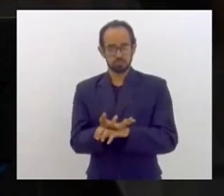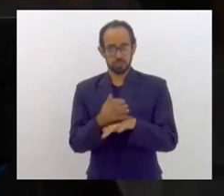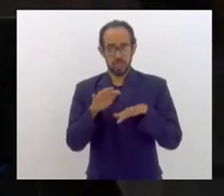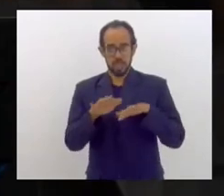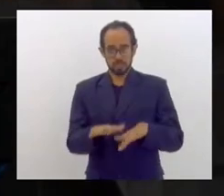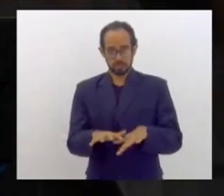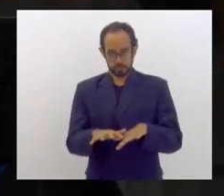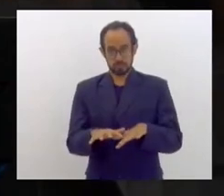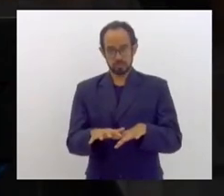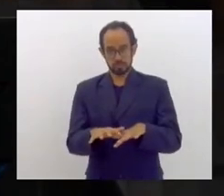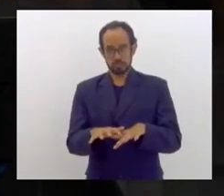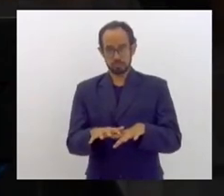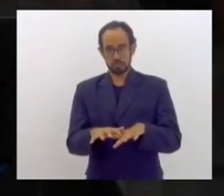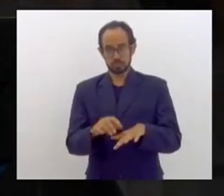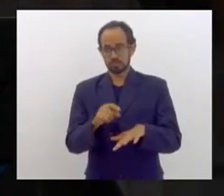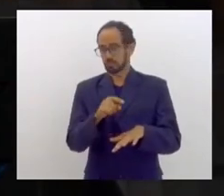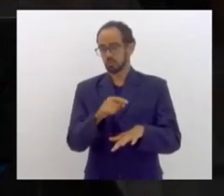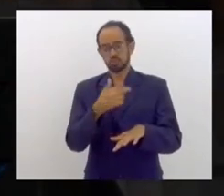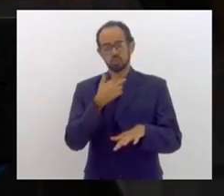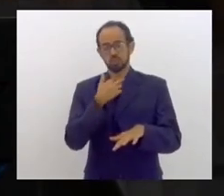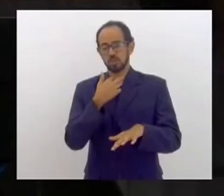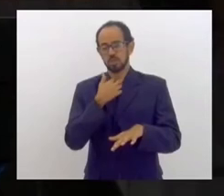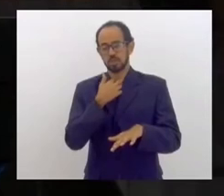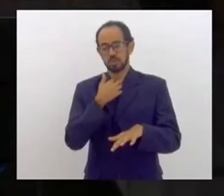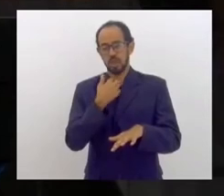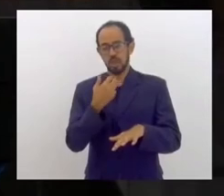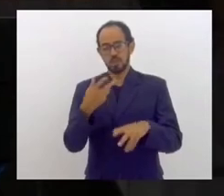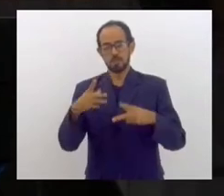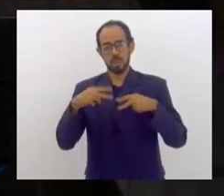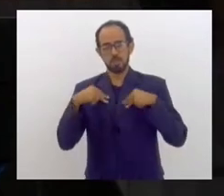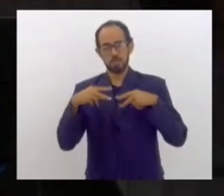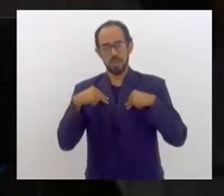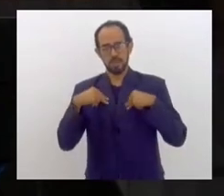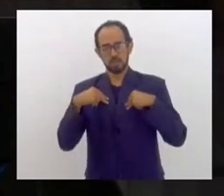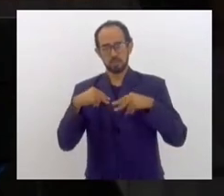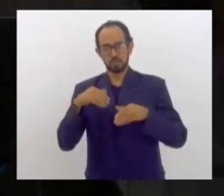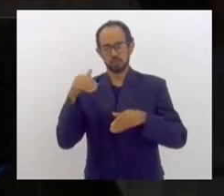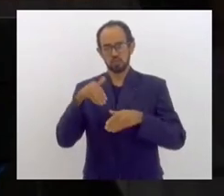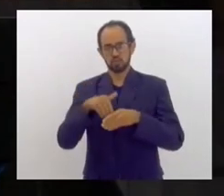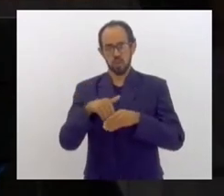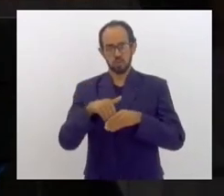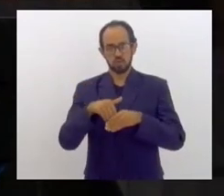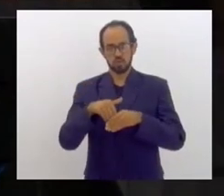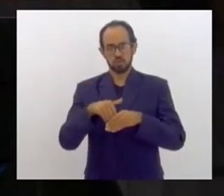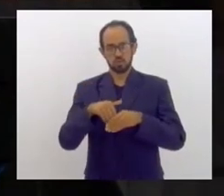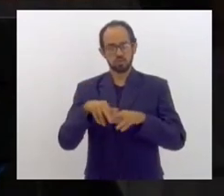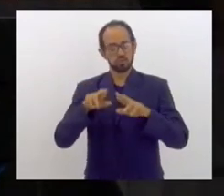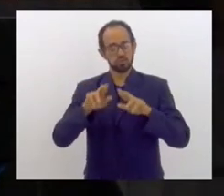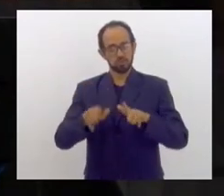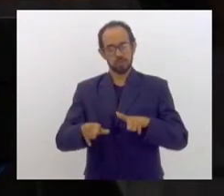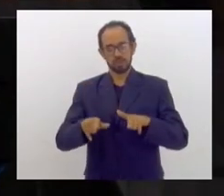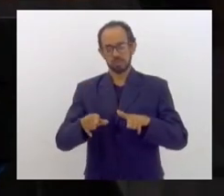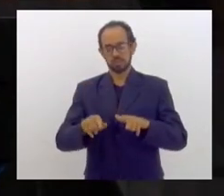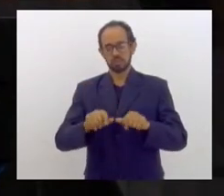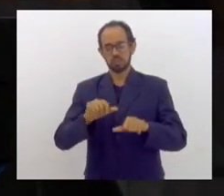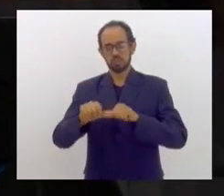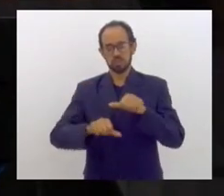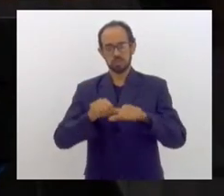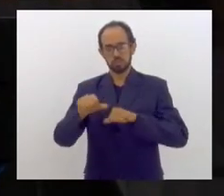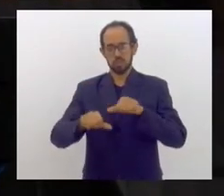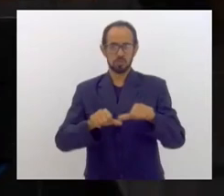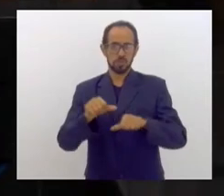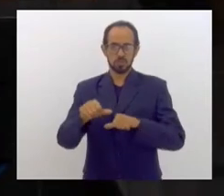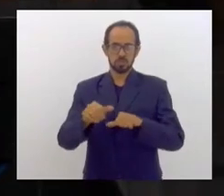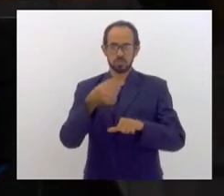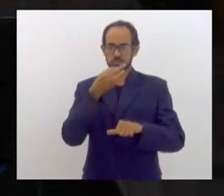essa não poderia merecer um voto diferente do de transformação